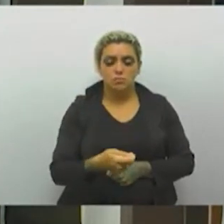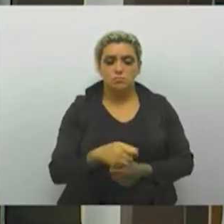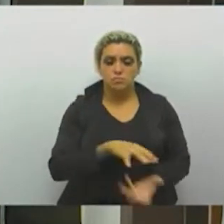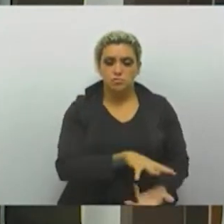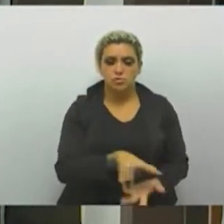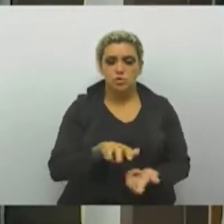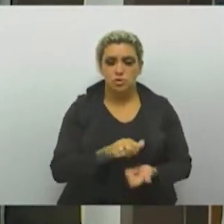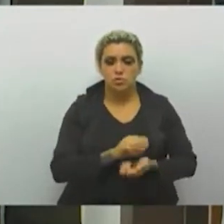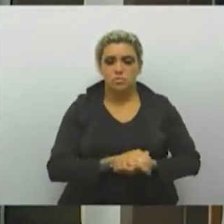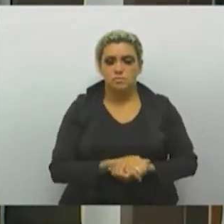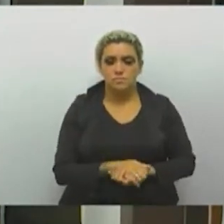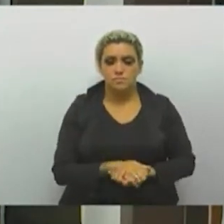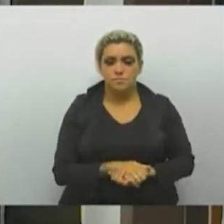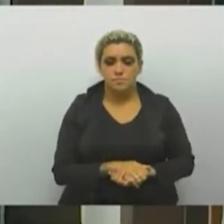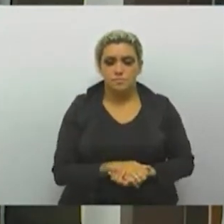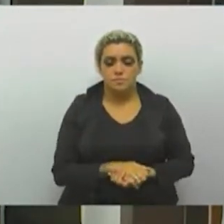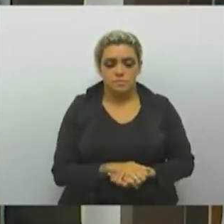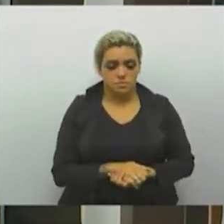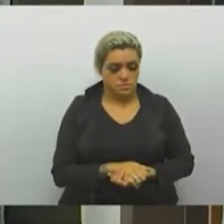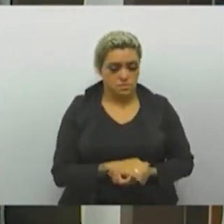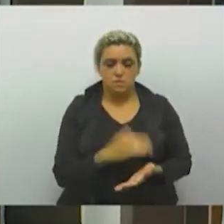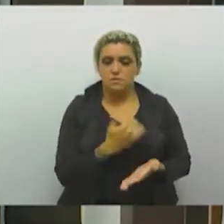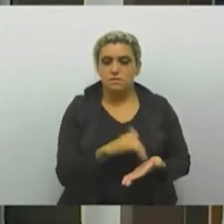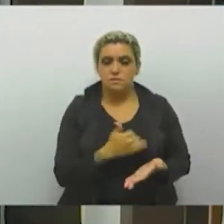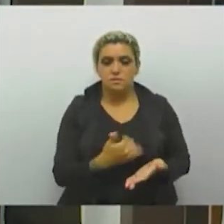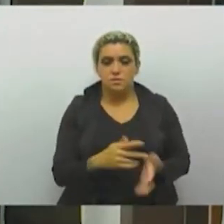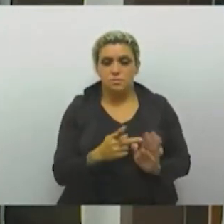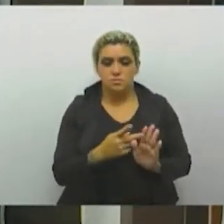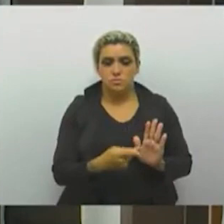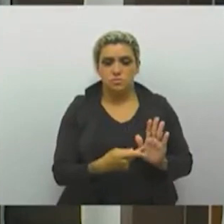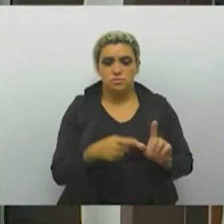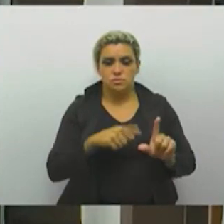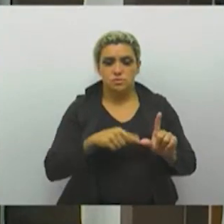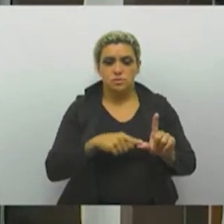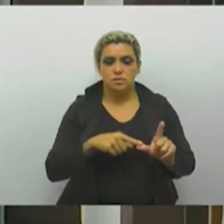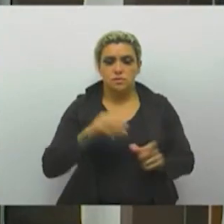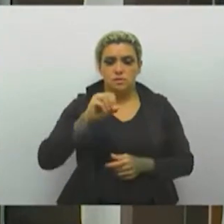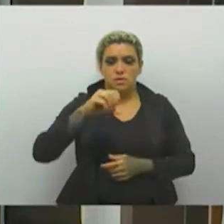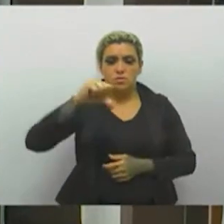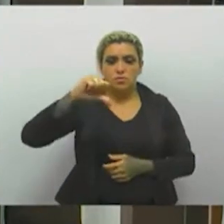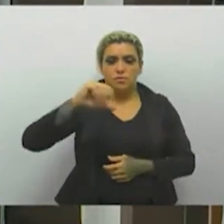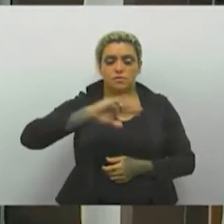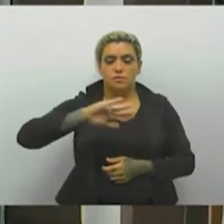solicitando agora a secretaria um projeto de lei número 090/2021